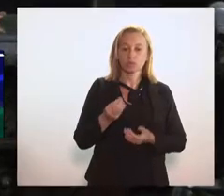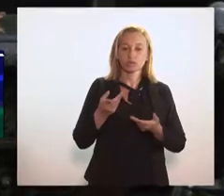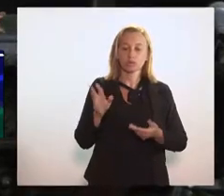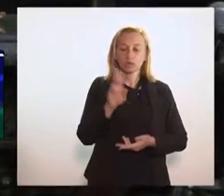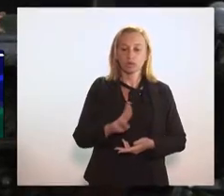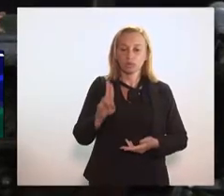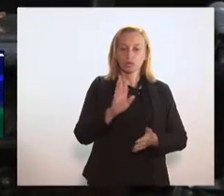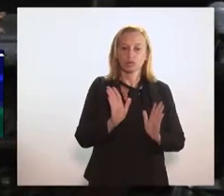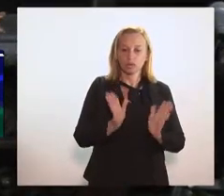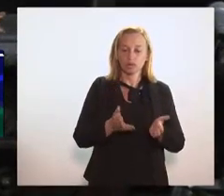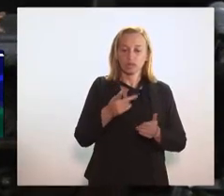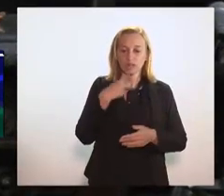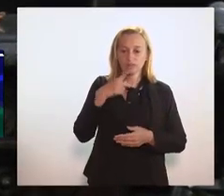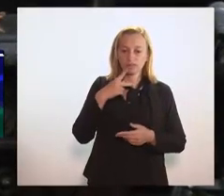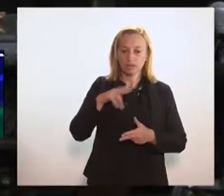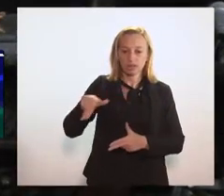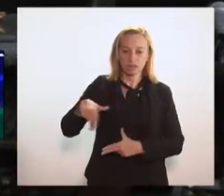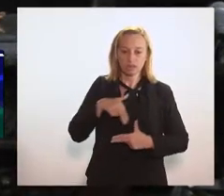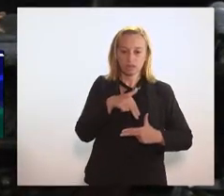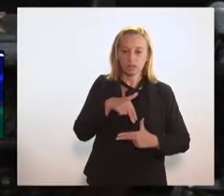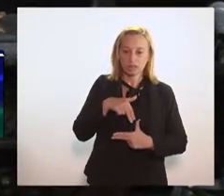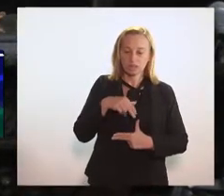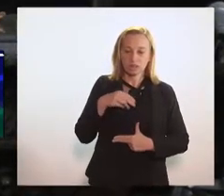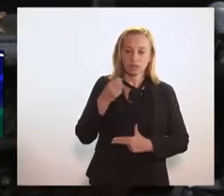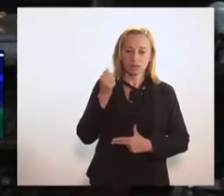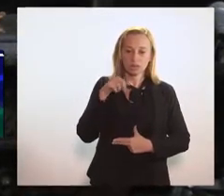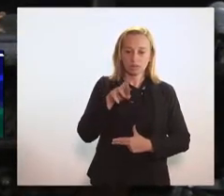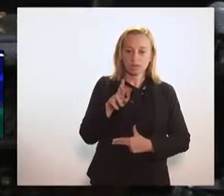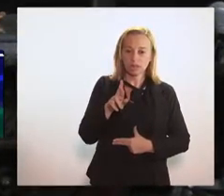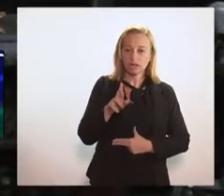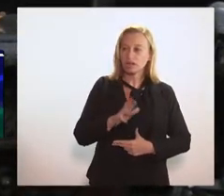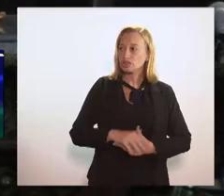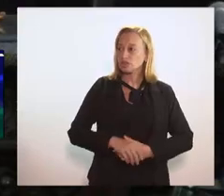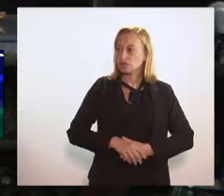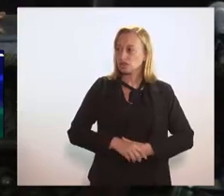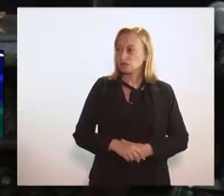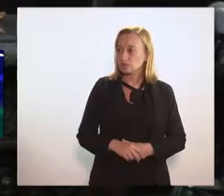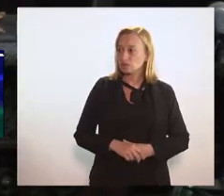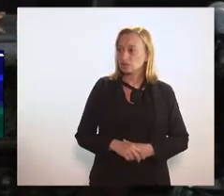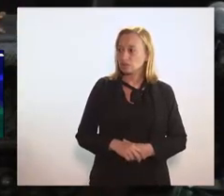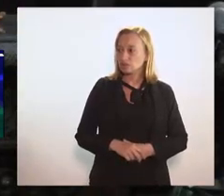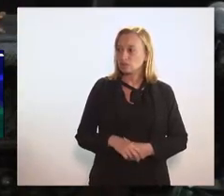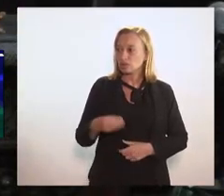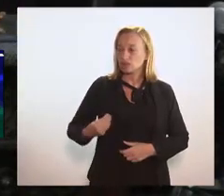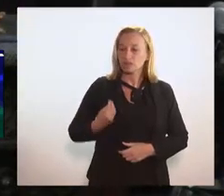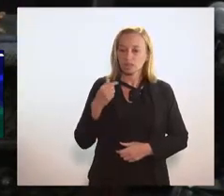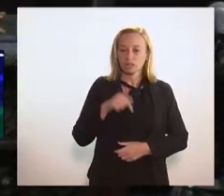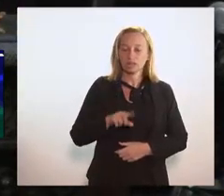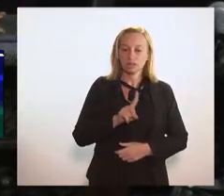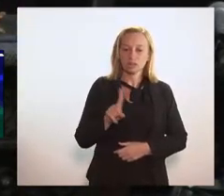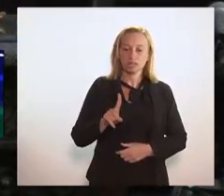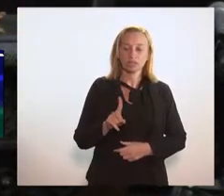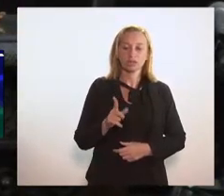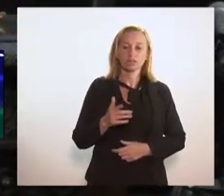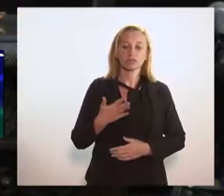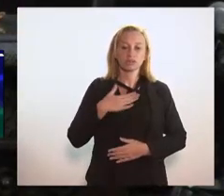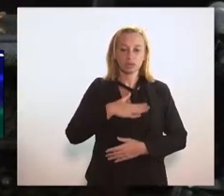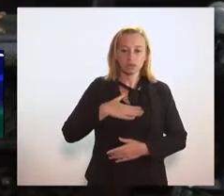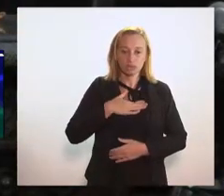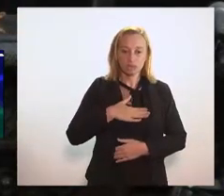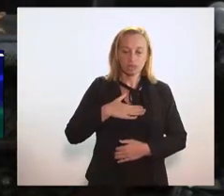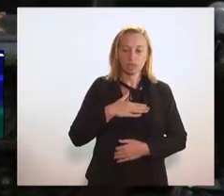da palavra o deputado Rosenberg Reis. Bom, não estando presente, eu gostaria